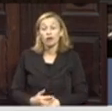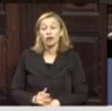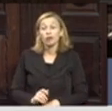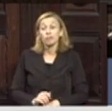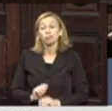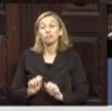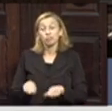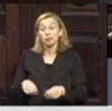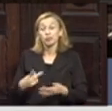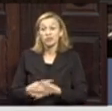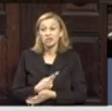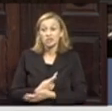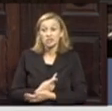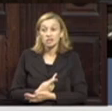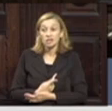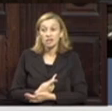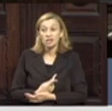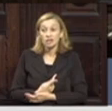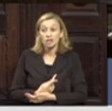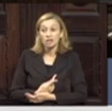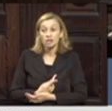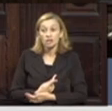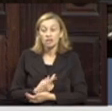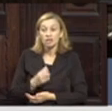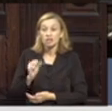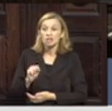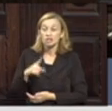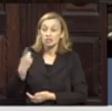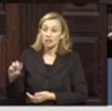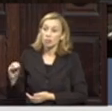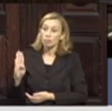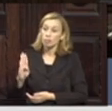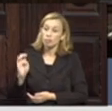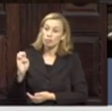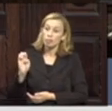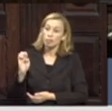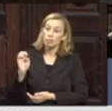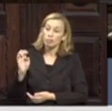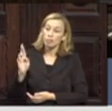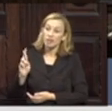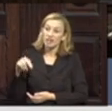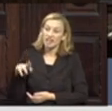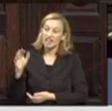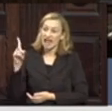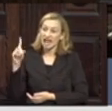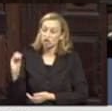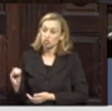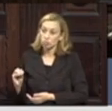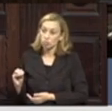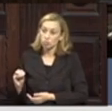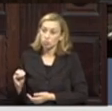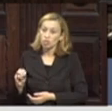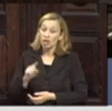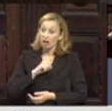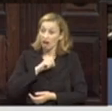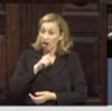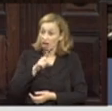que a partir do momento que se declara de uma maneira totalmente inconsequente e